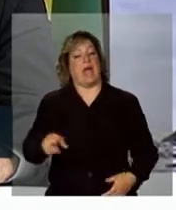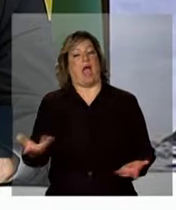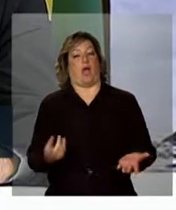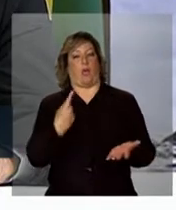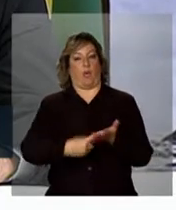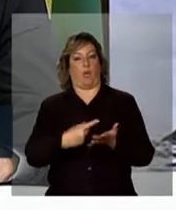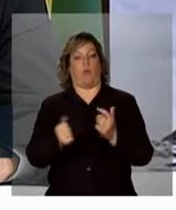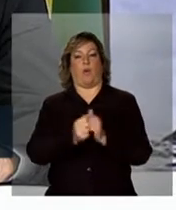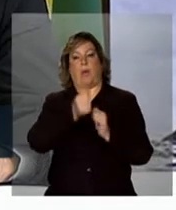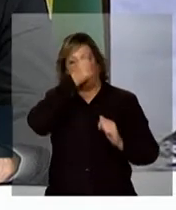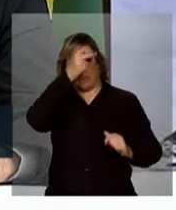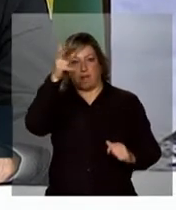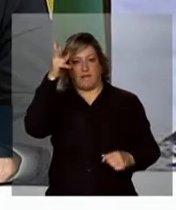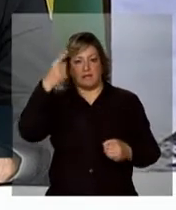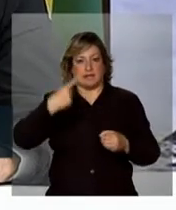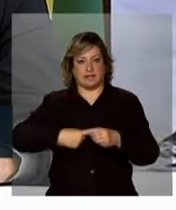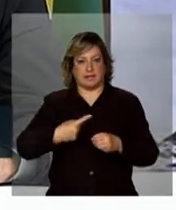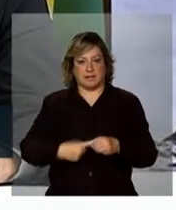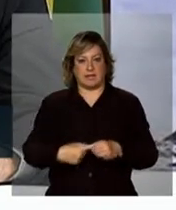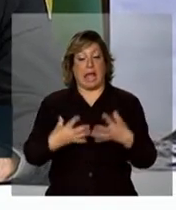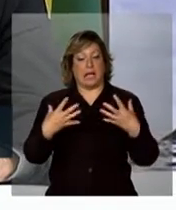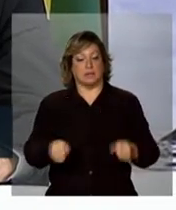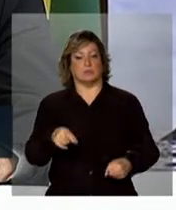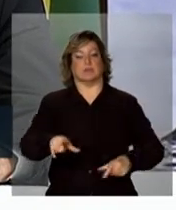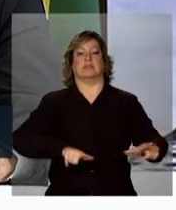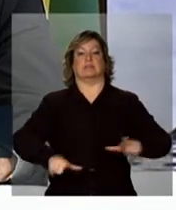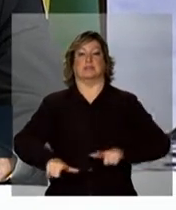prefeitura, assumir aquilo,